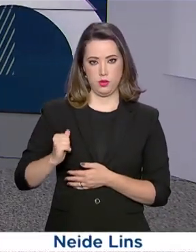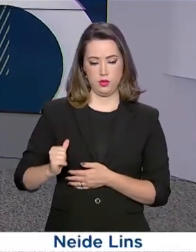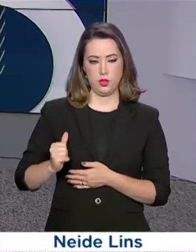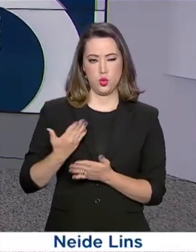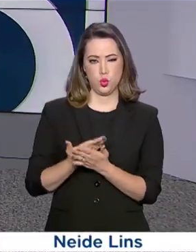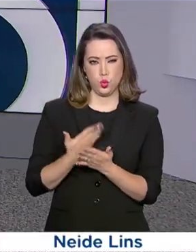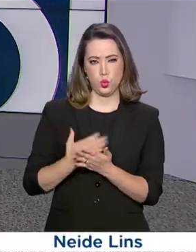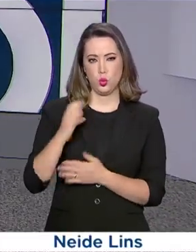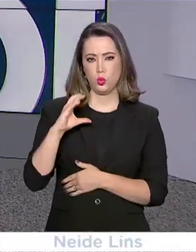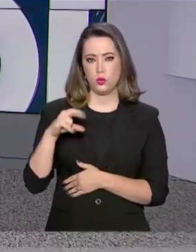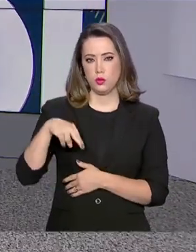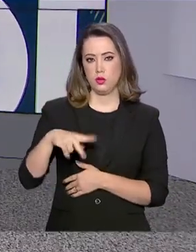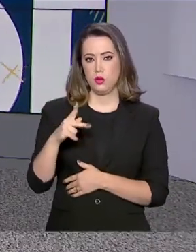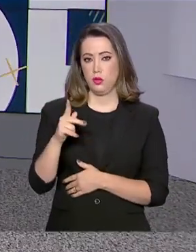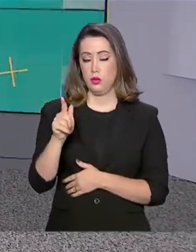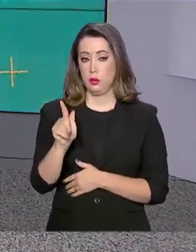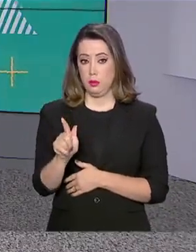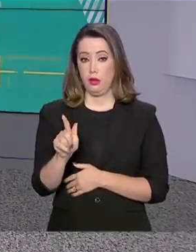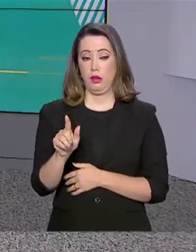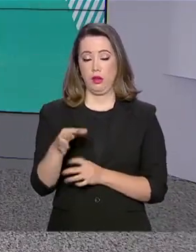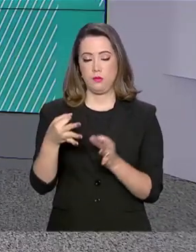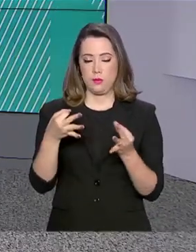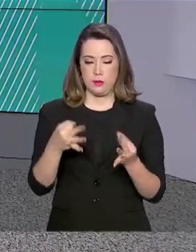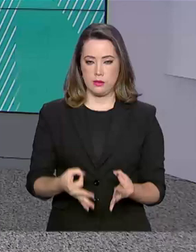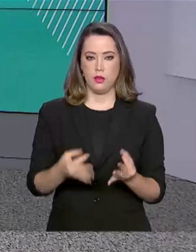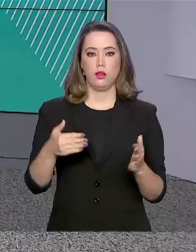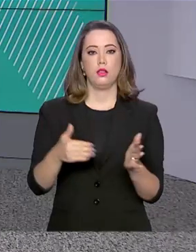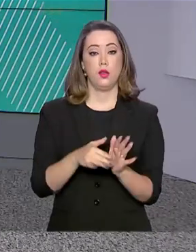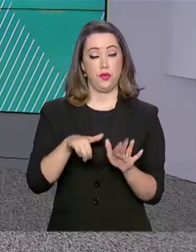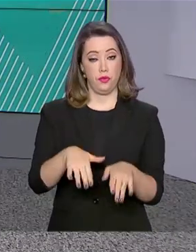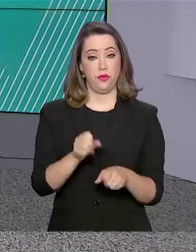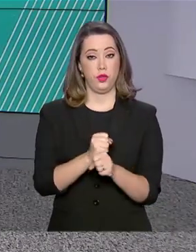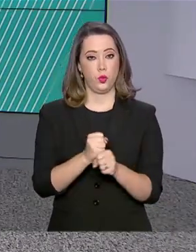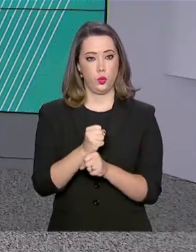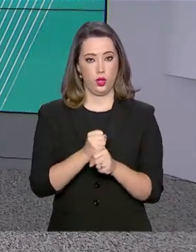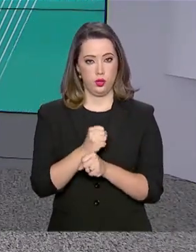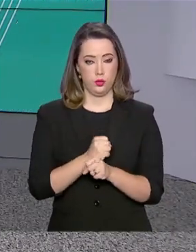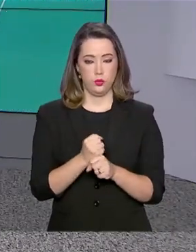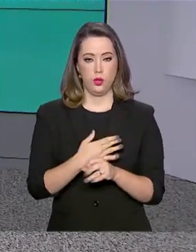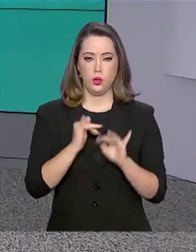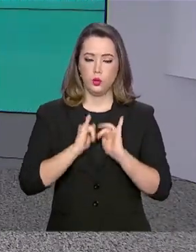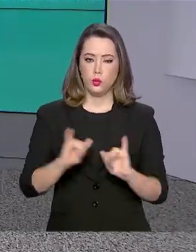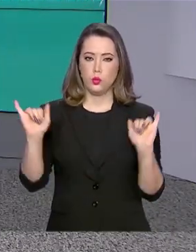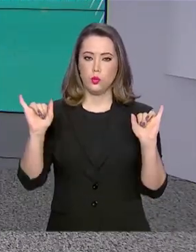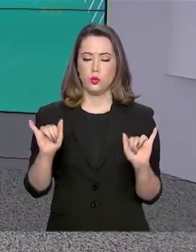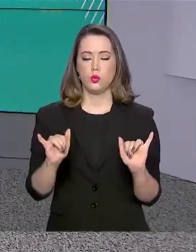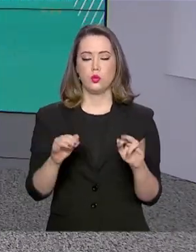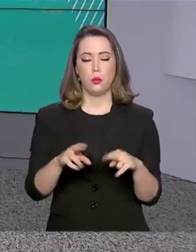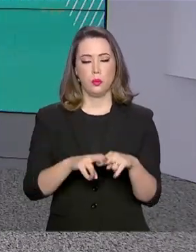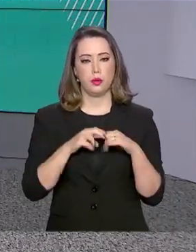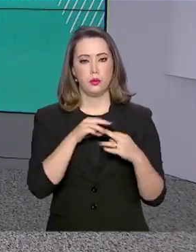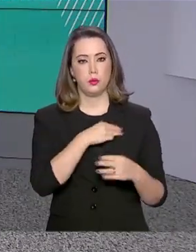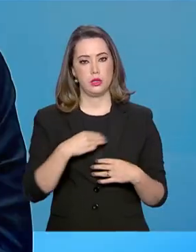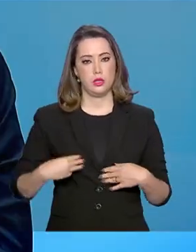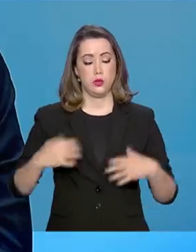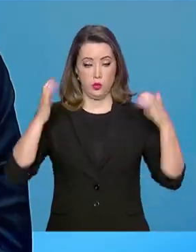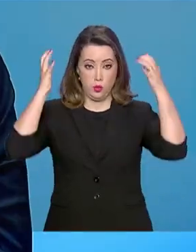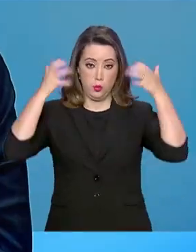garantidos até o final deste ano. O anúncio foi feito pelo ministro Marcos Pontes durante a entrevista hoje de manhã.